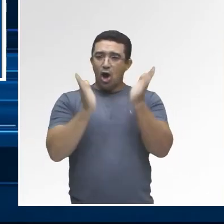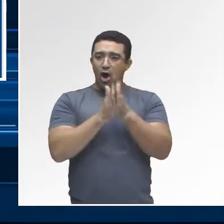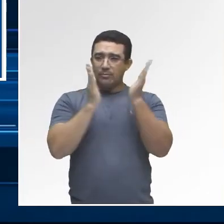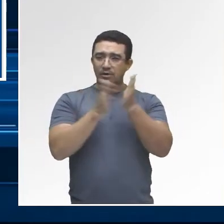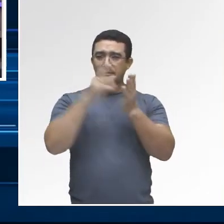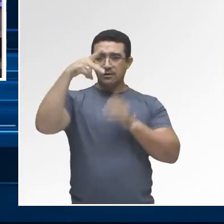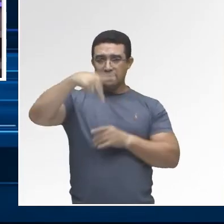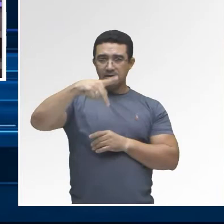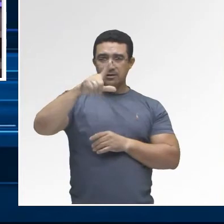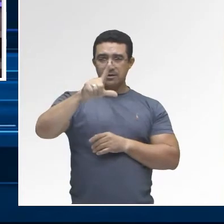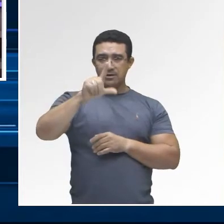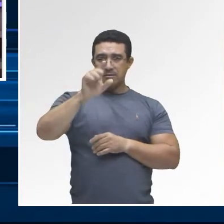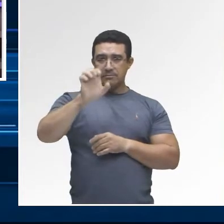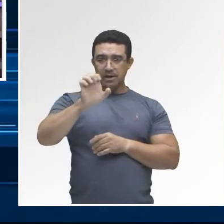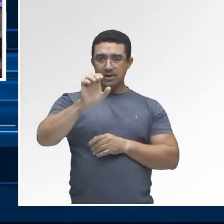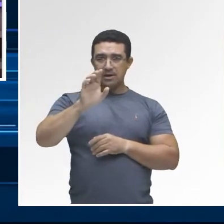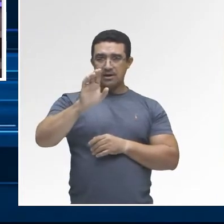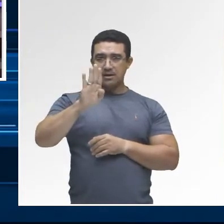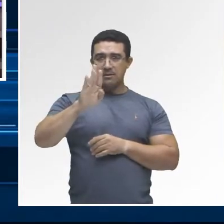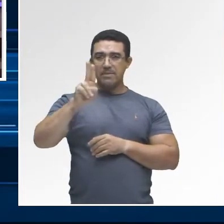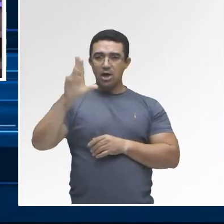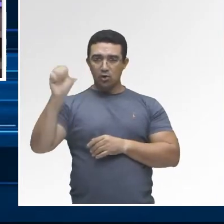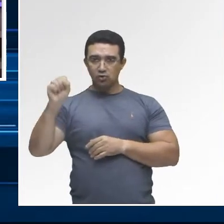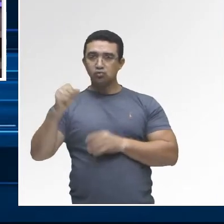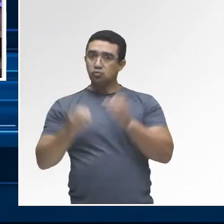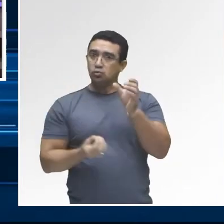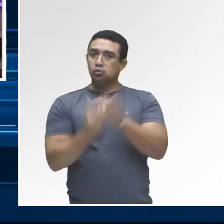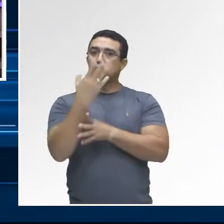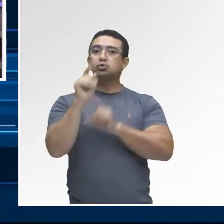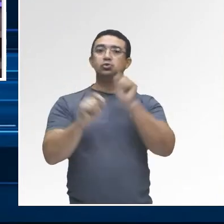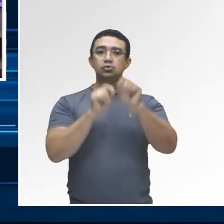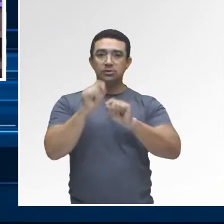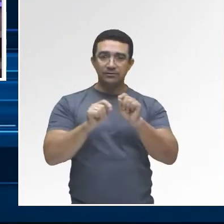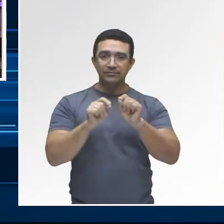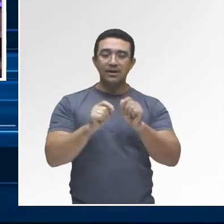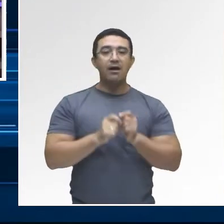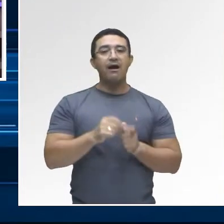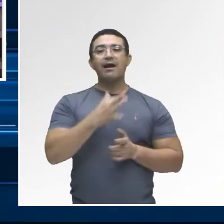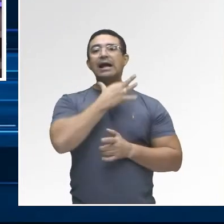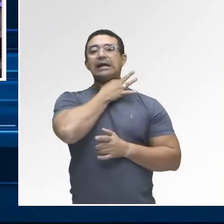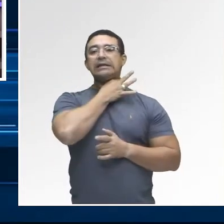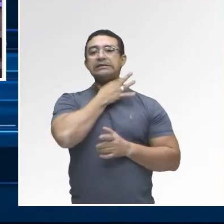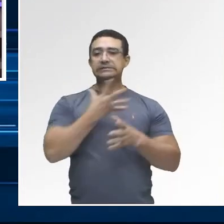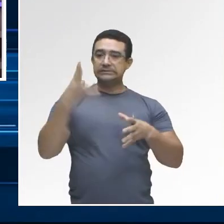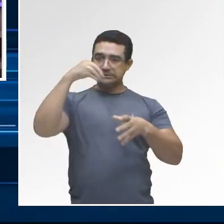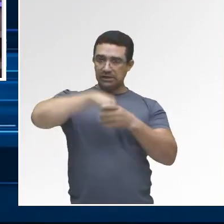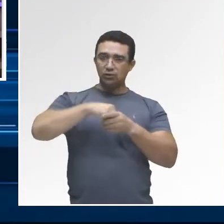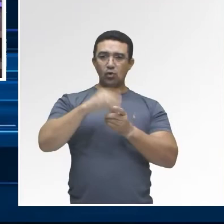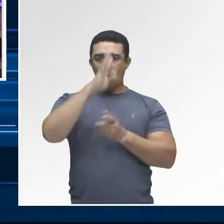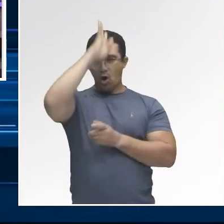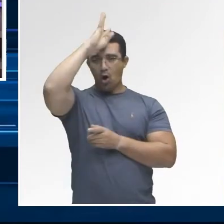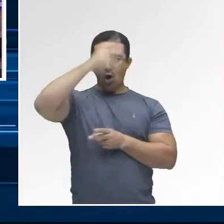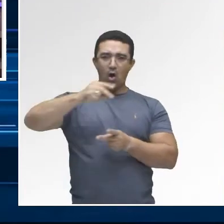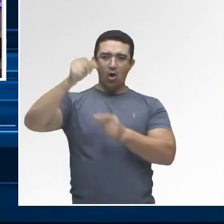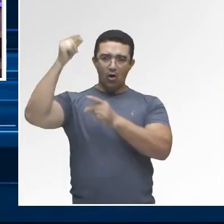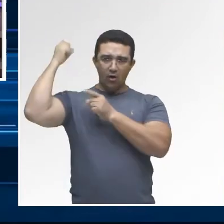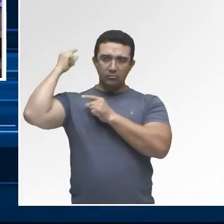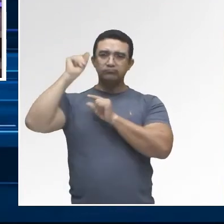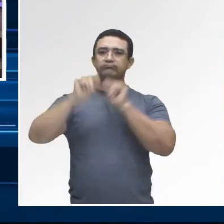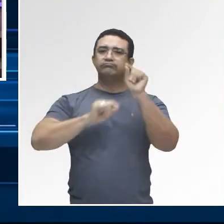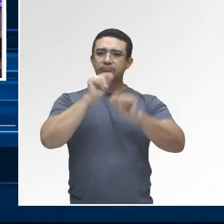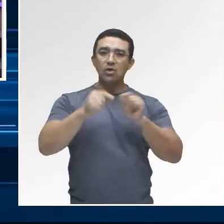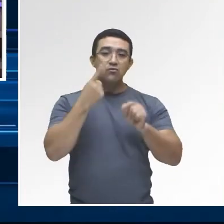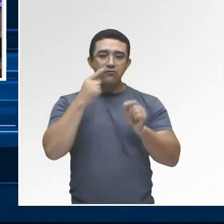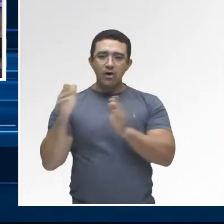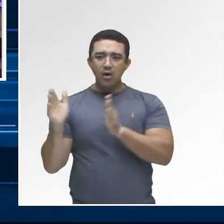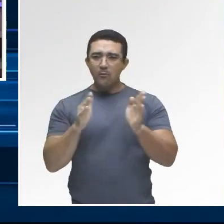crises sociais dentro de Roma antiga. E essas crises são difíceis de contornar, tá, gente? Vamos ver que esse vai ser